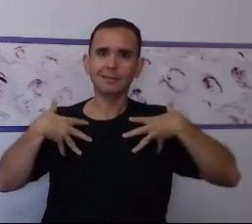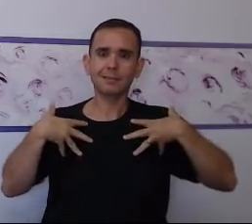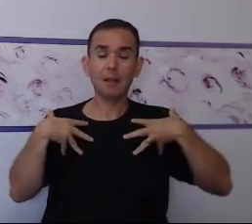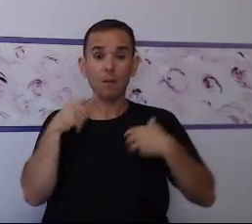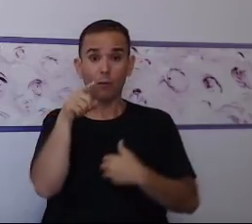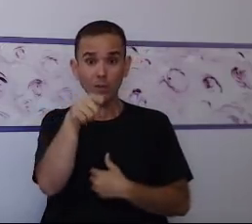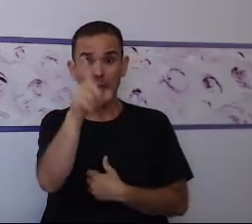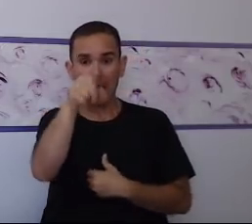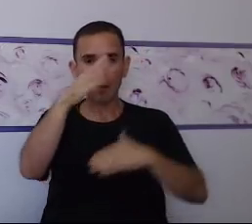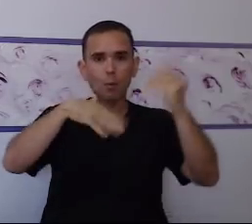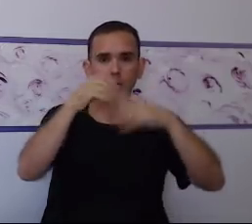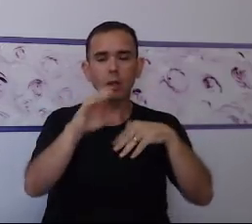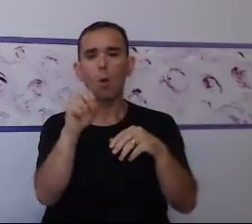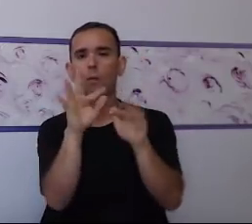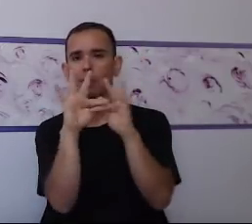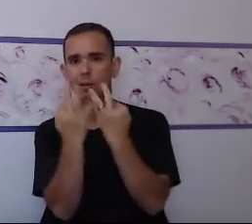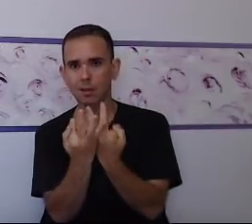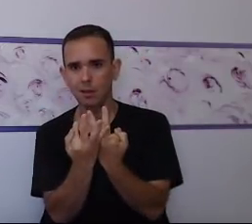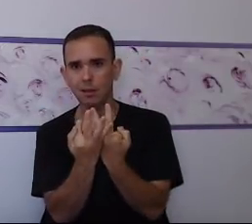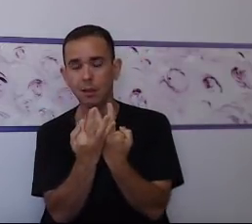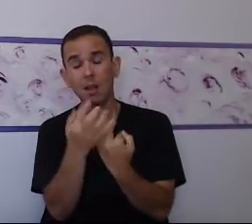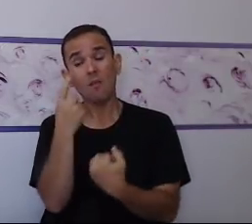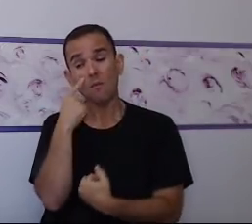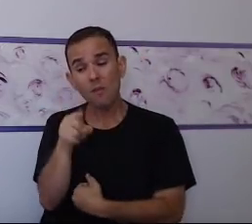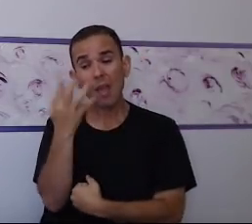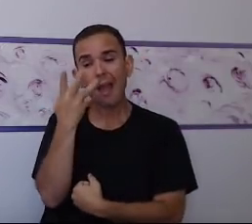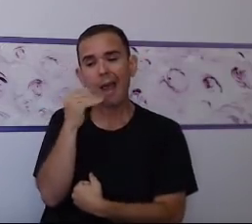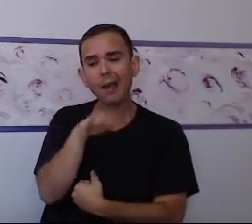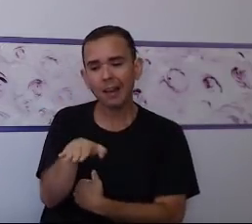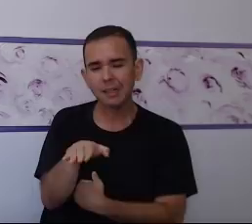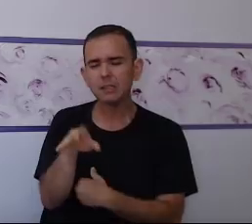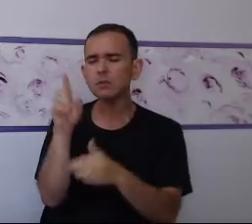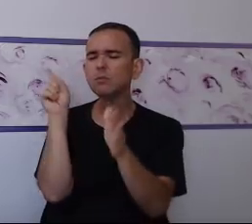você profissional ou familiar, olhe essa criança e